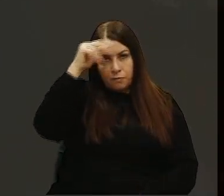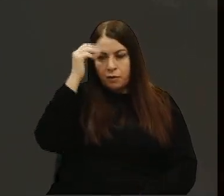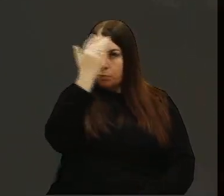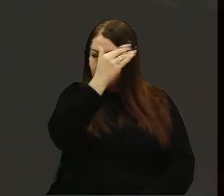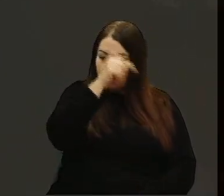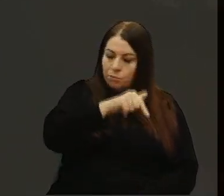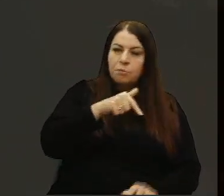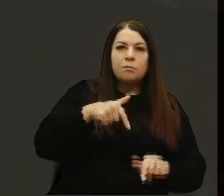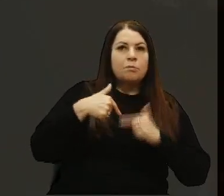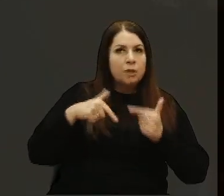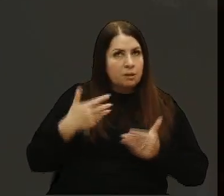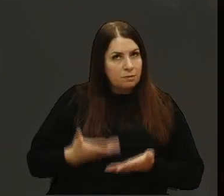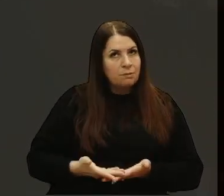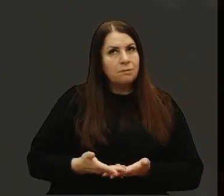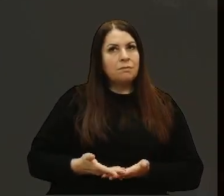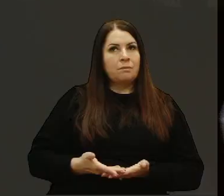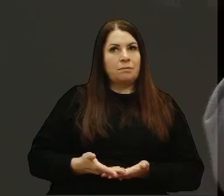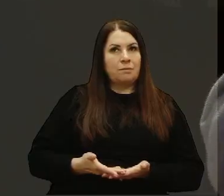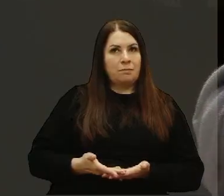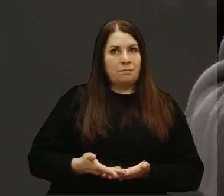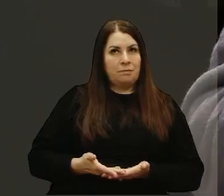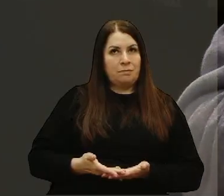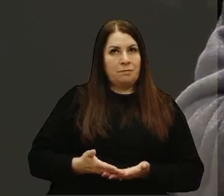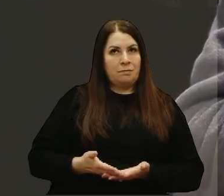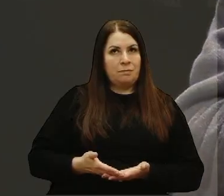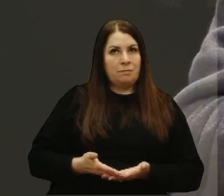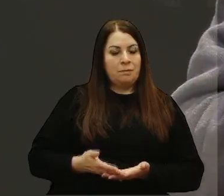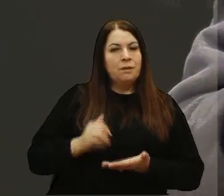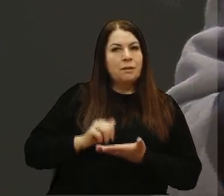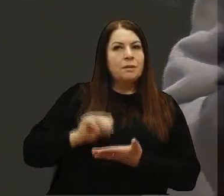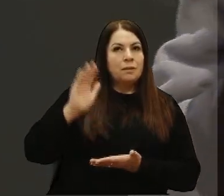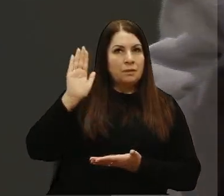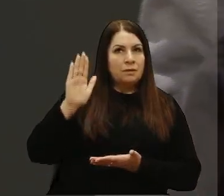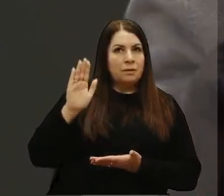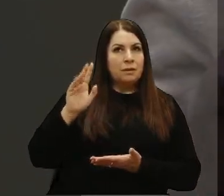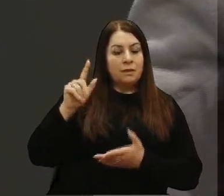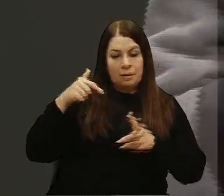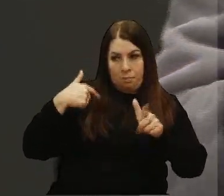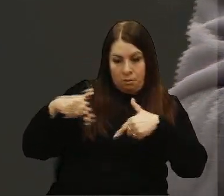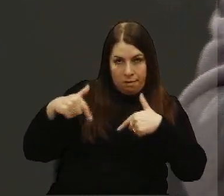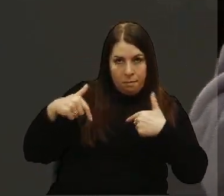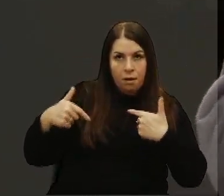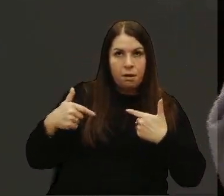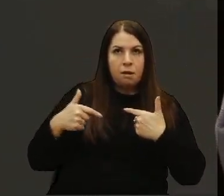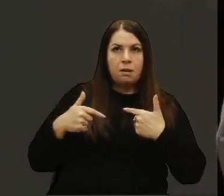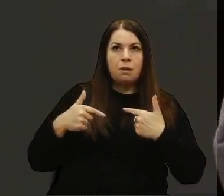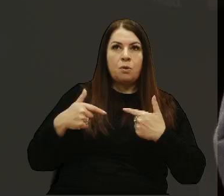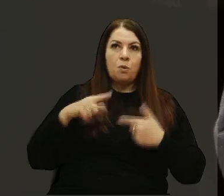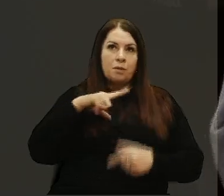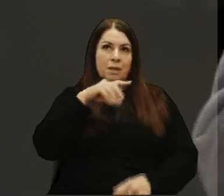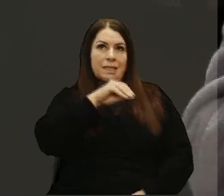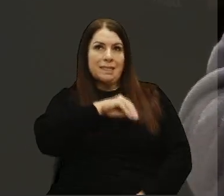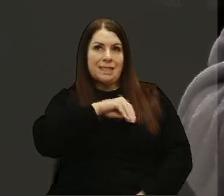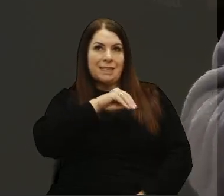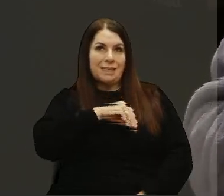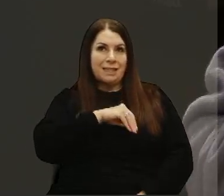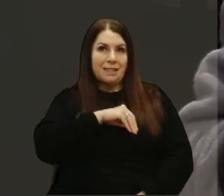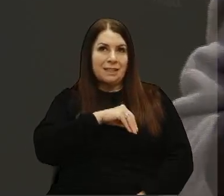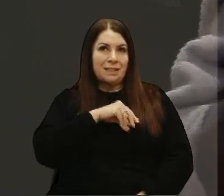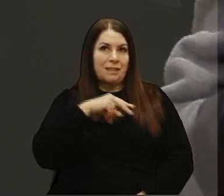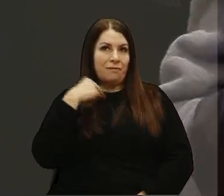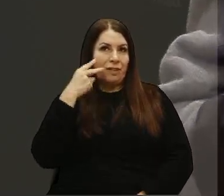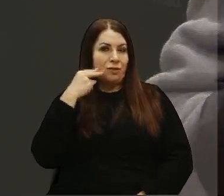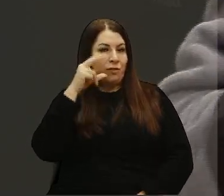morar em Caxias do Sul para trabalhar. Peça a palavra, presidente. Se é para trabalhar ou receber salário, vereadora Sandra, eu não